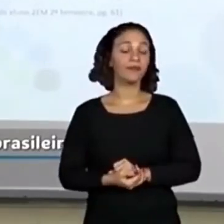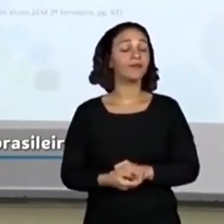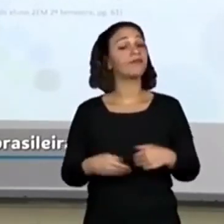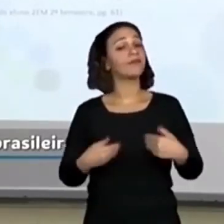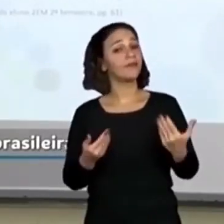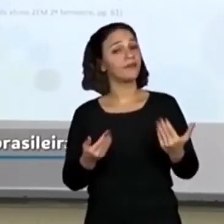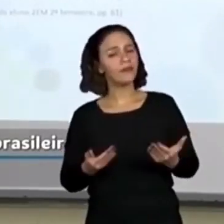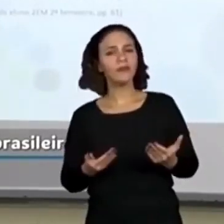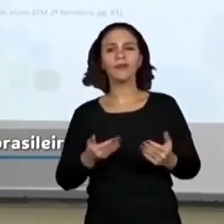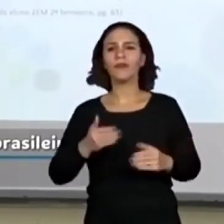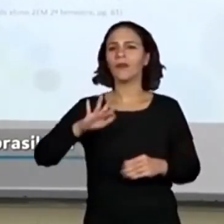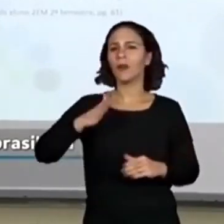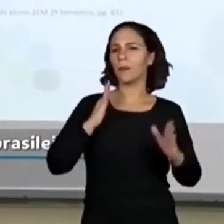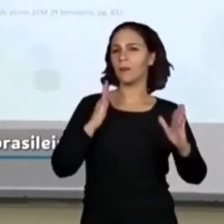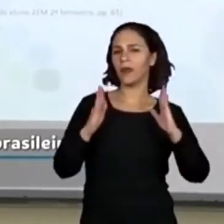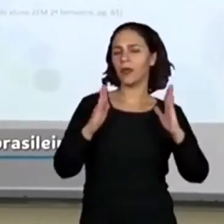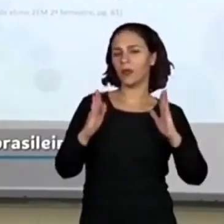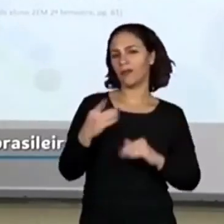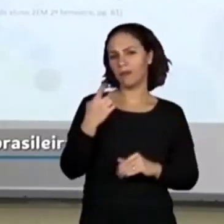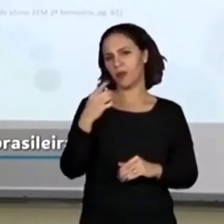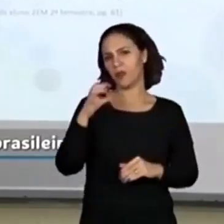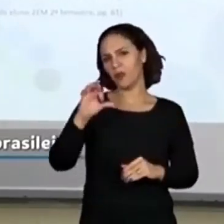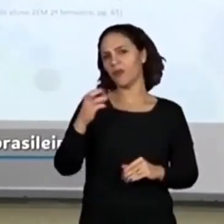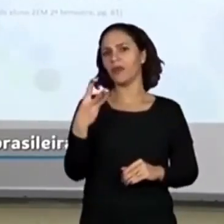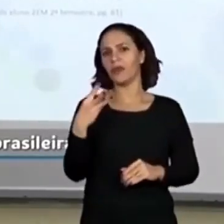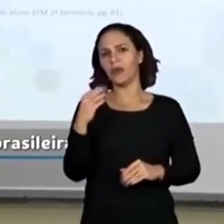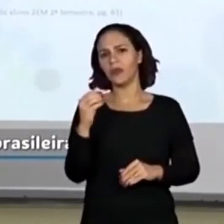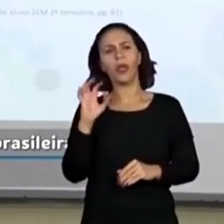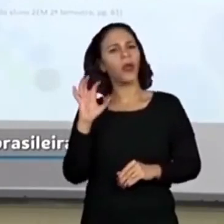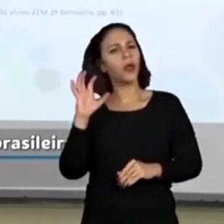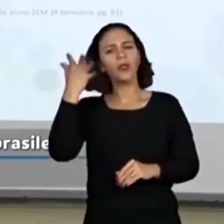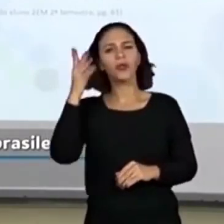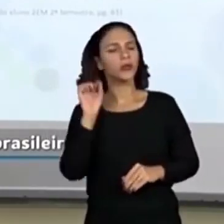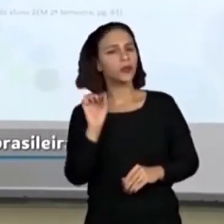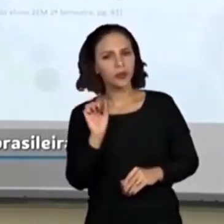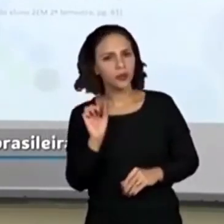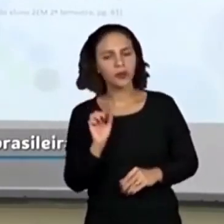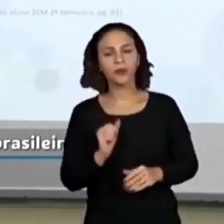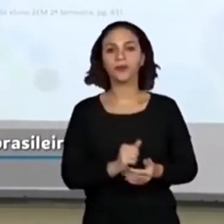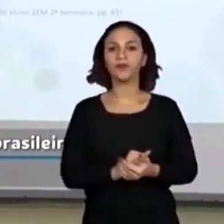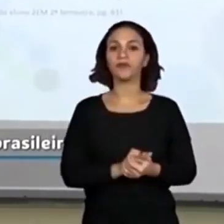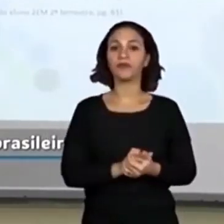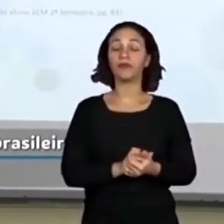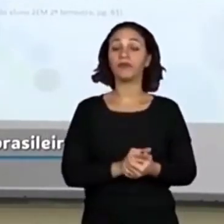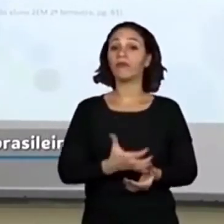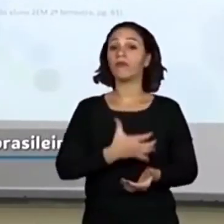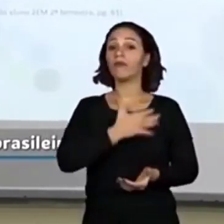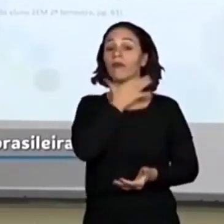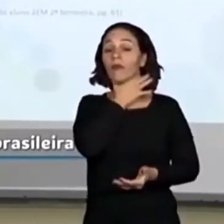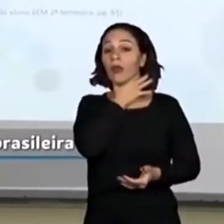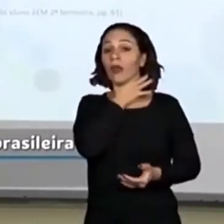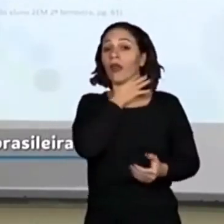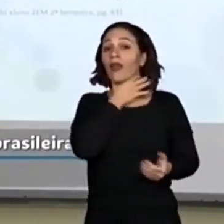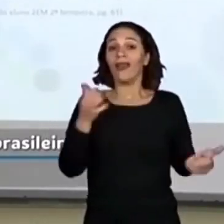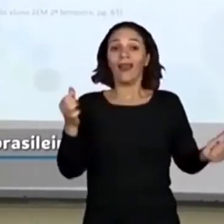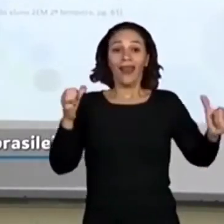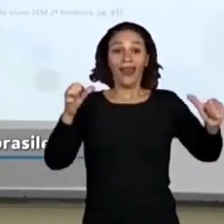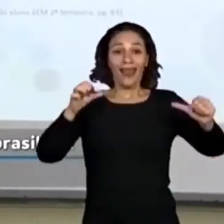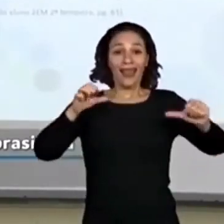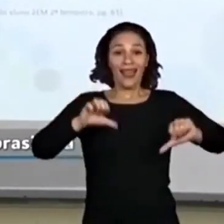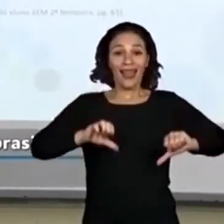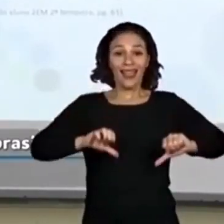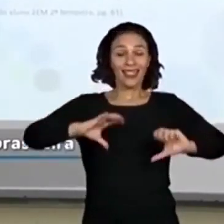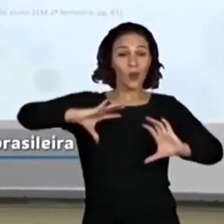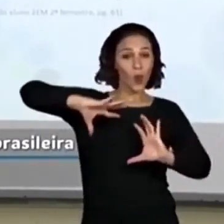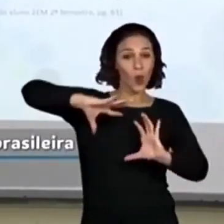Bom, por volta de 1930, o que aconteceu? Houve uma crise internacional muito grande